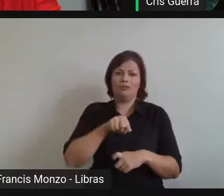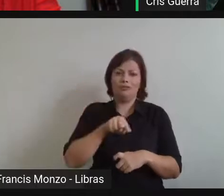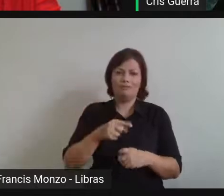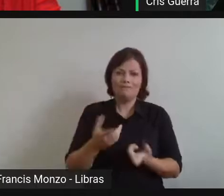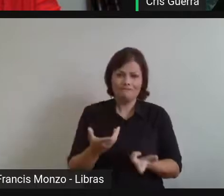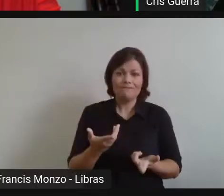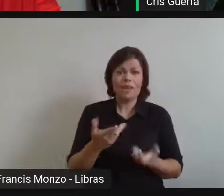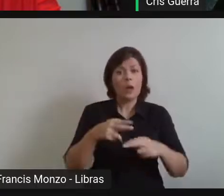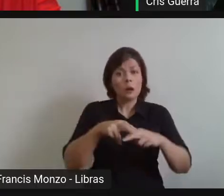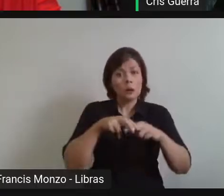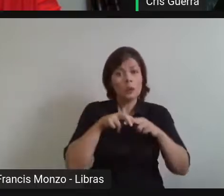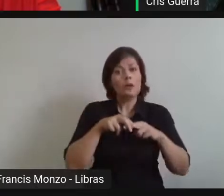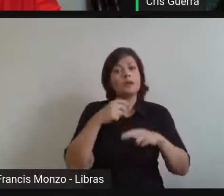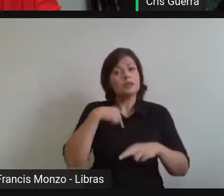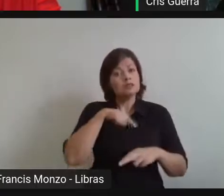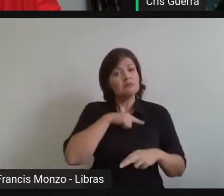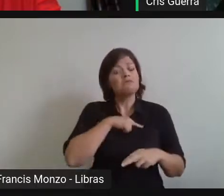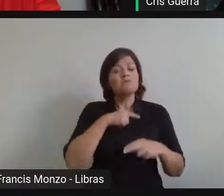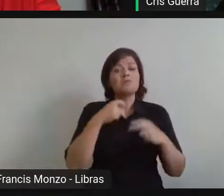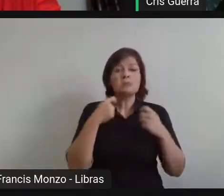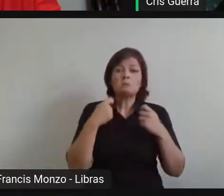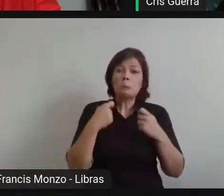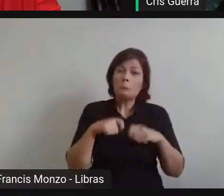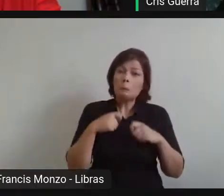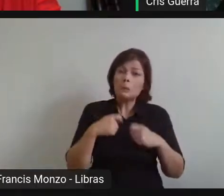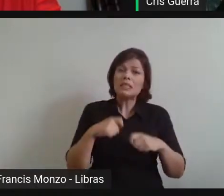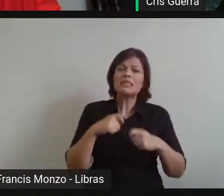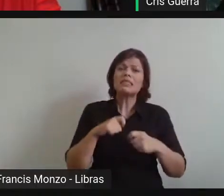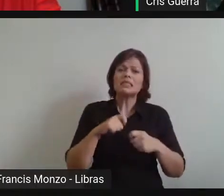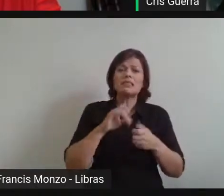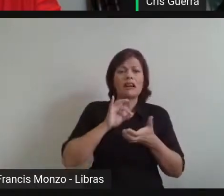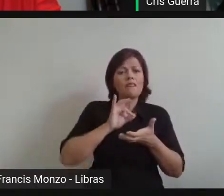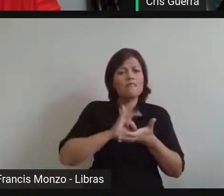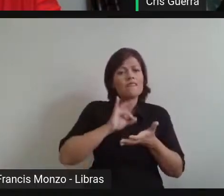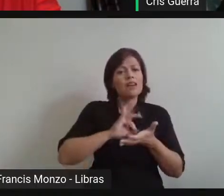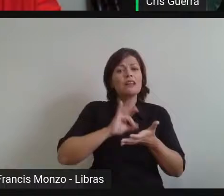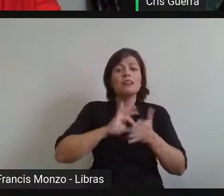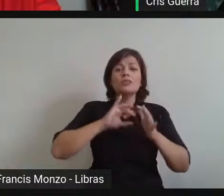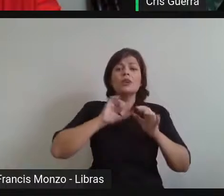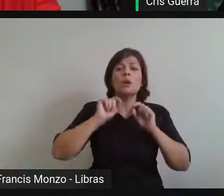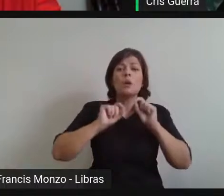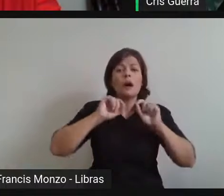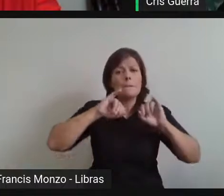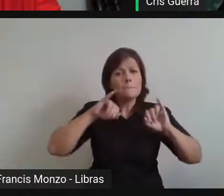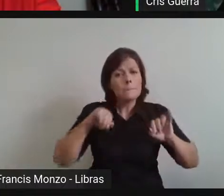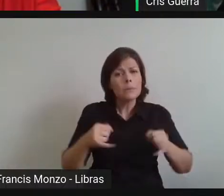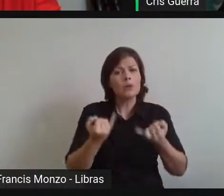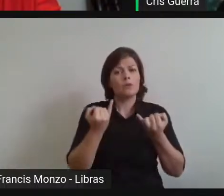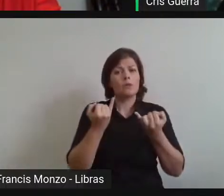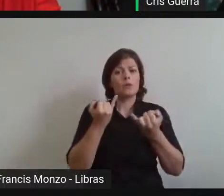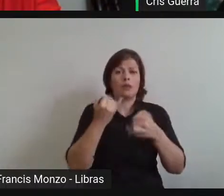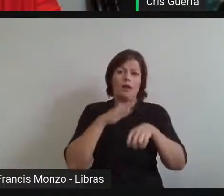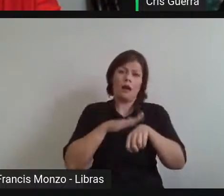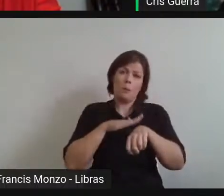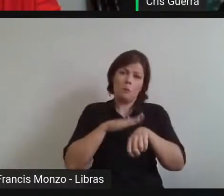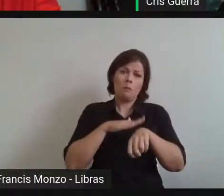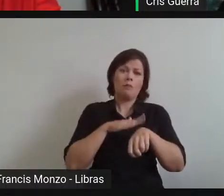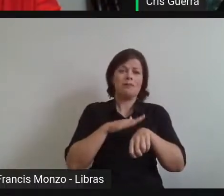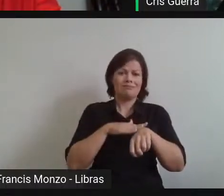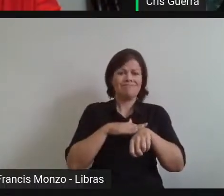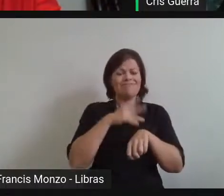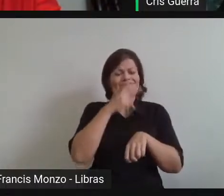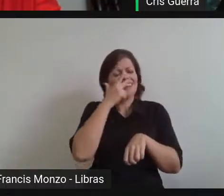a gente precisava realmente aproveitar esse momento. Pode parecer um pouco estranho falar isso, né? Aproveite